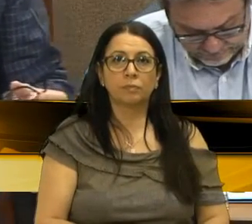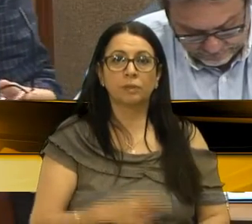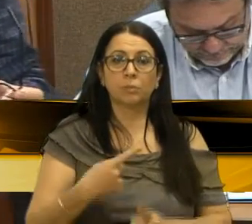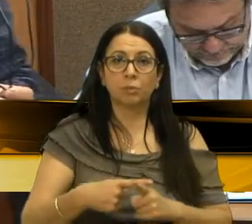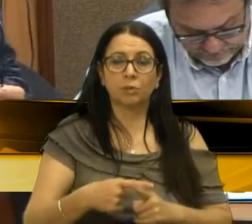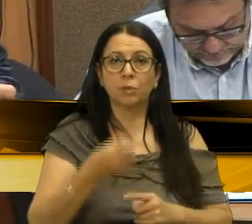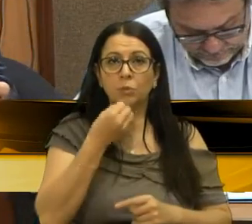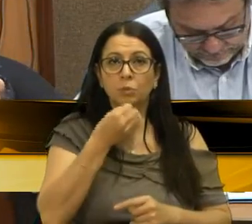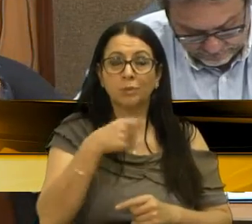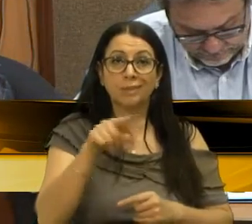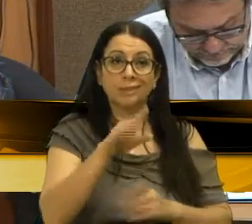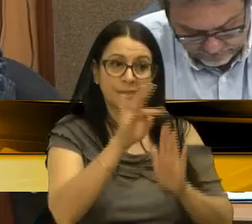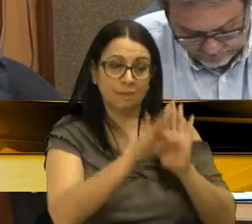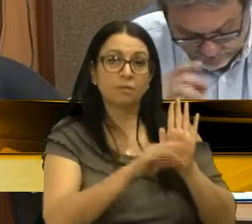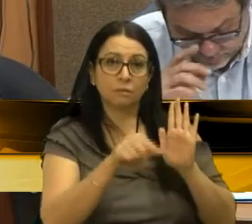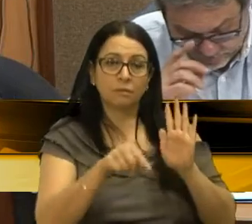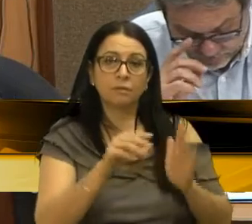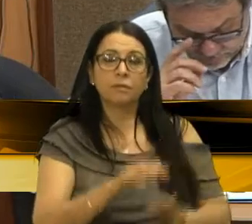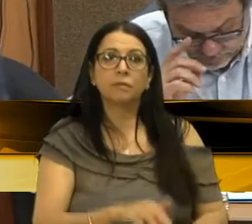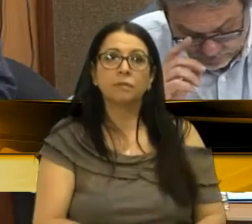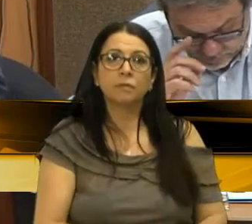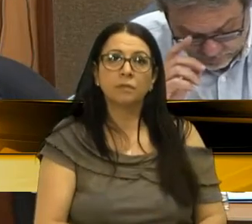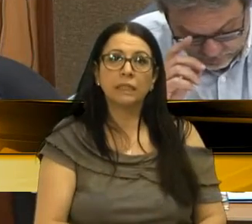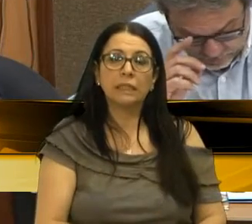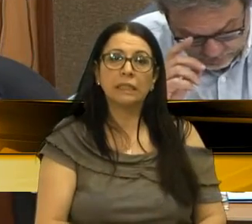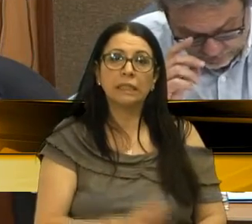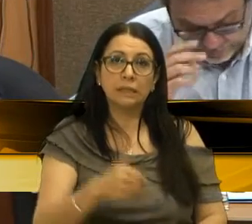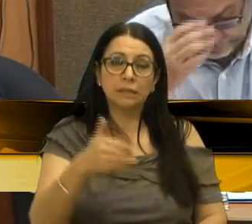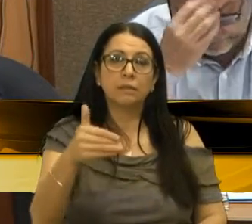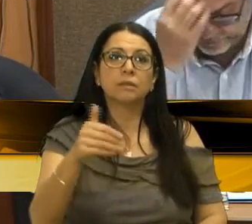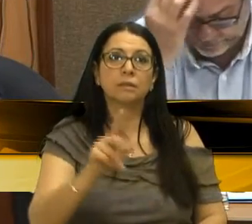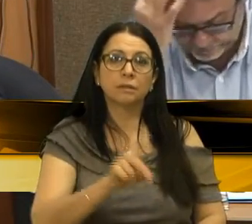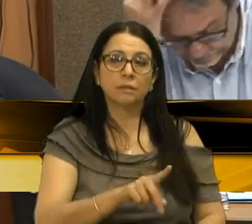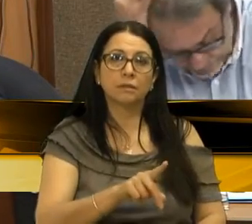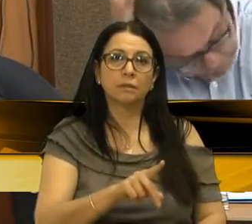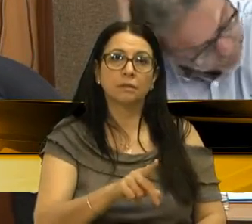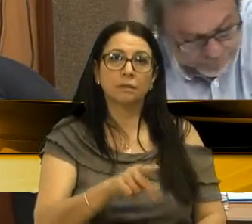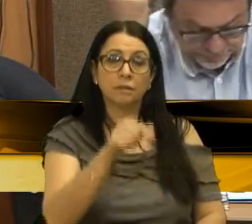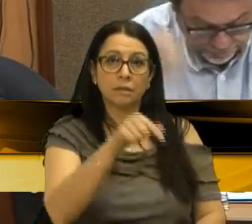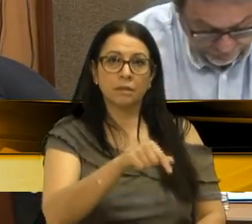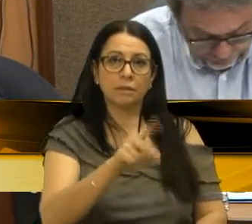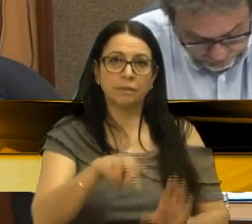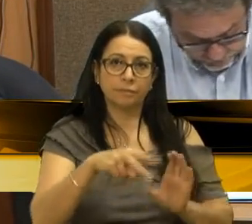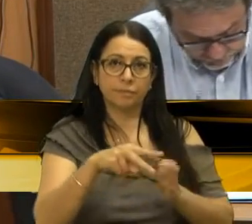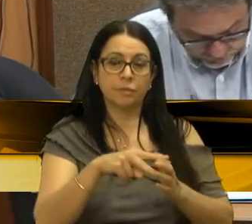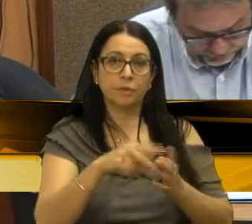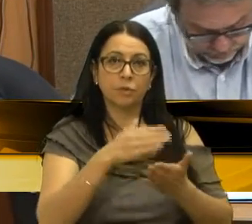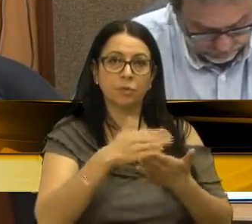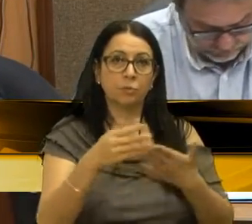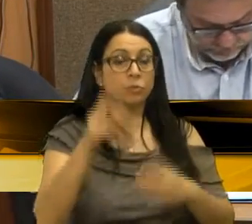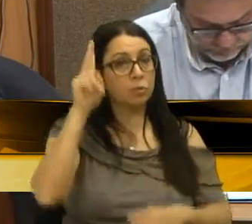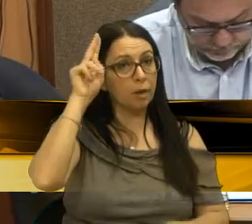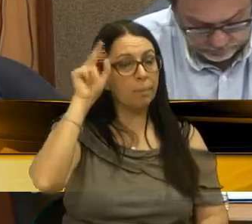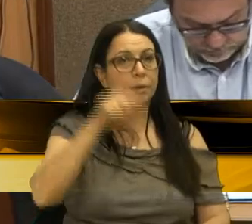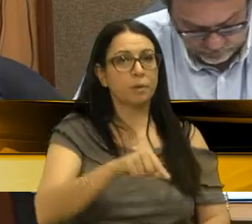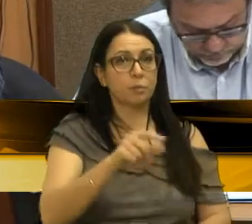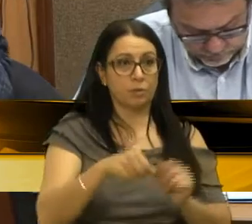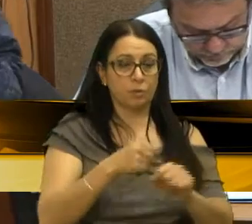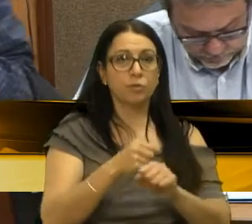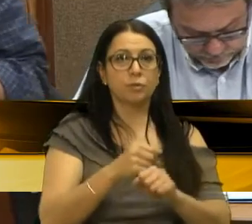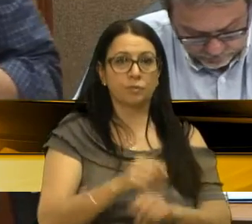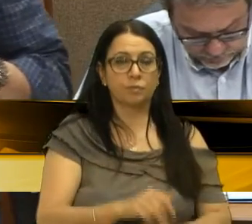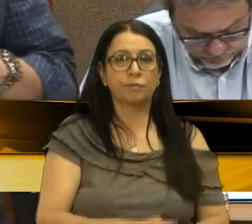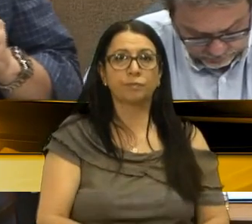relatei esta matéria que está tramitando neste Poder Legislativo desde abril deste ano.